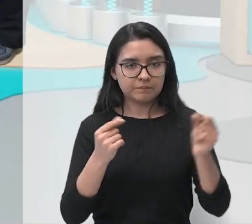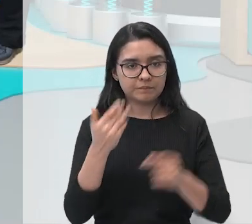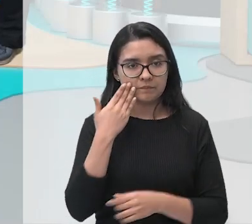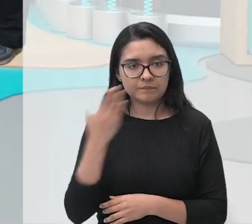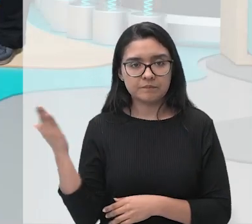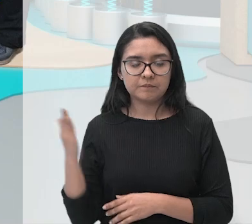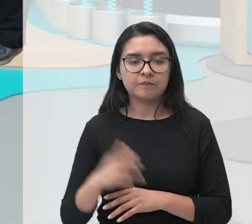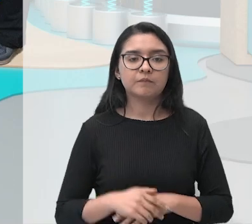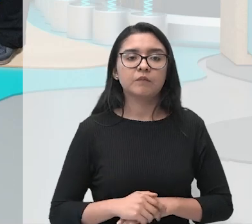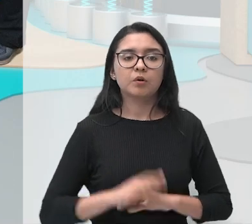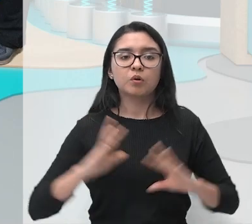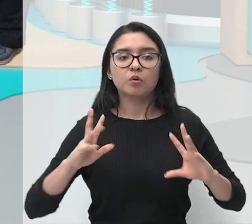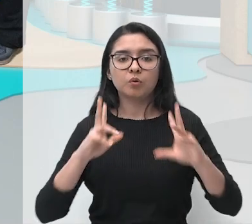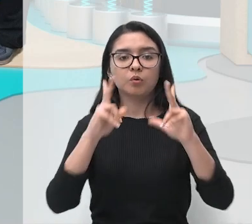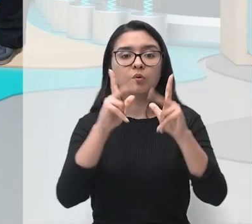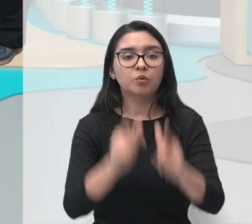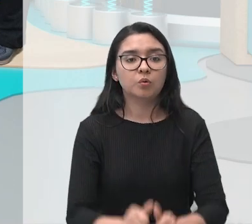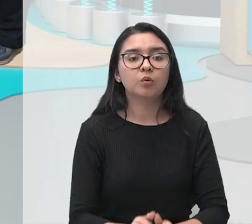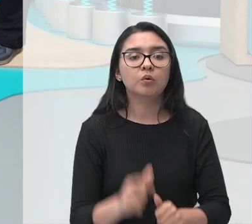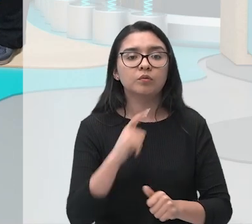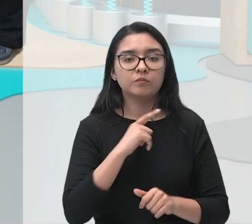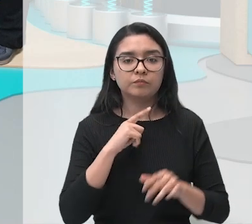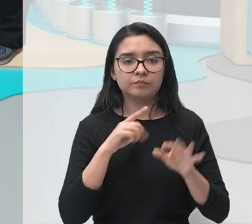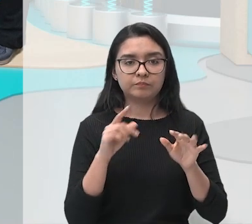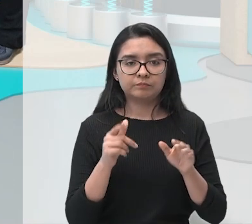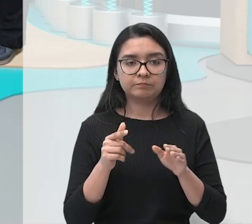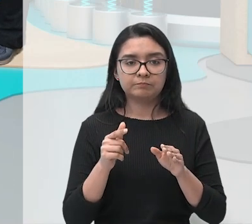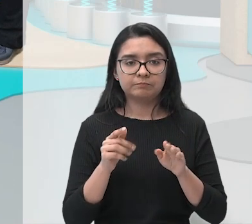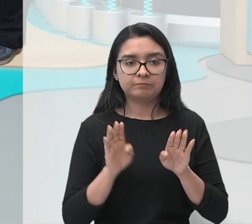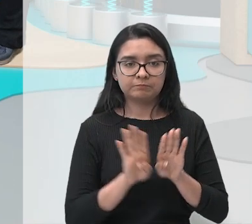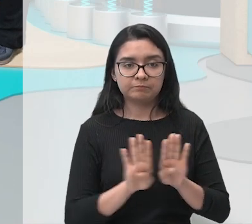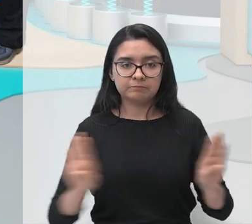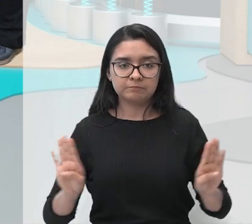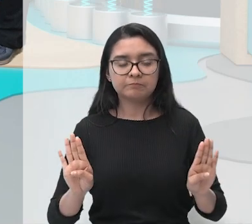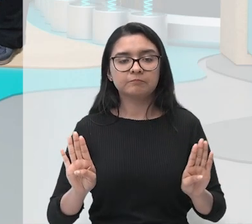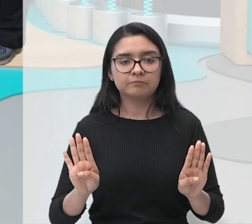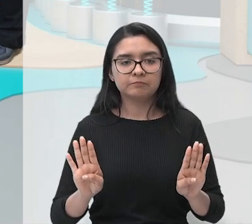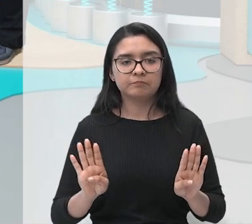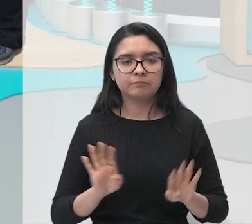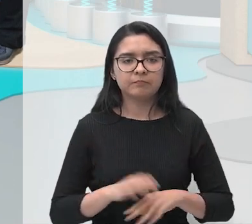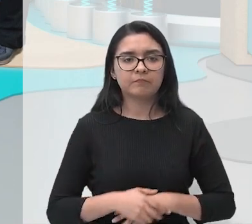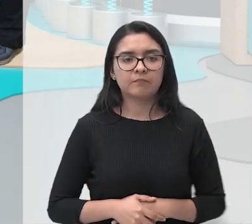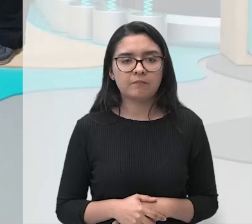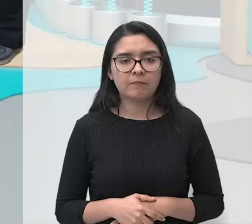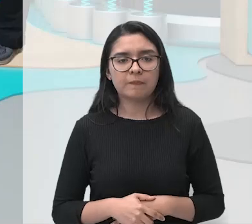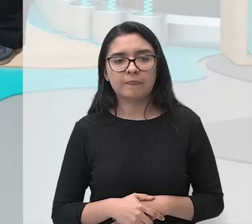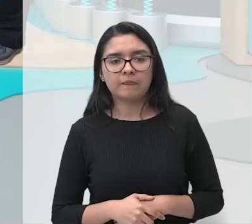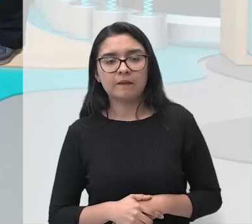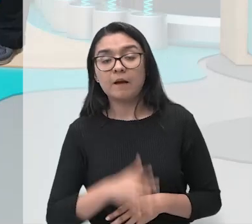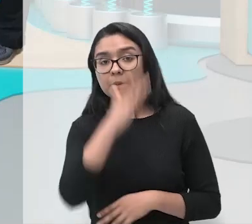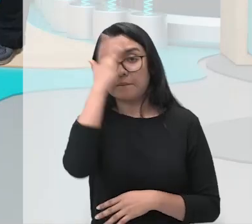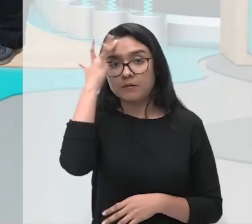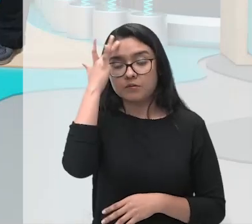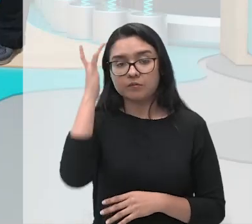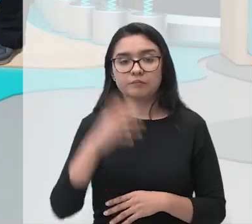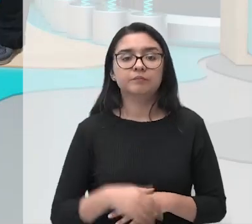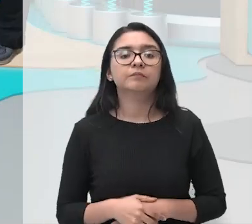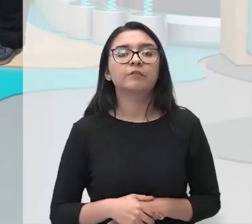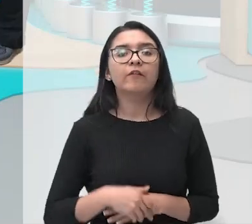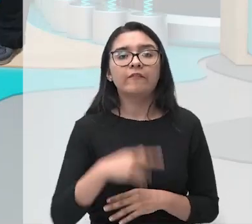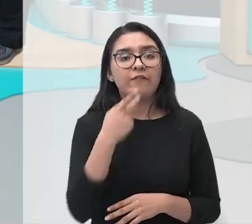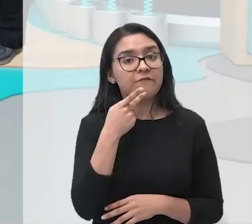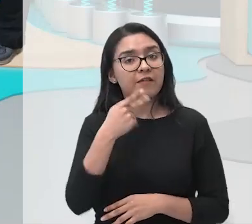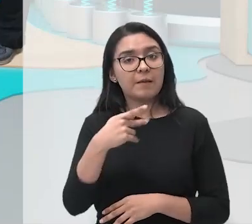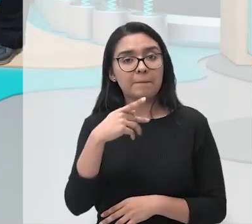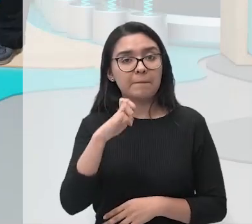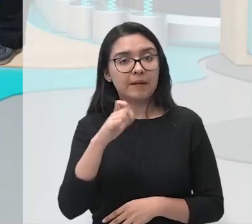vai ficar na lateral, na linha de uma da quadra, né? E o pegador vai falar, pega, pega,